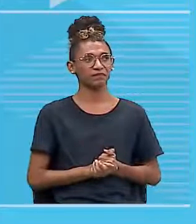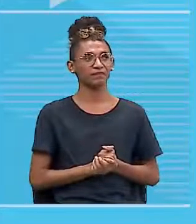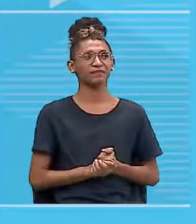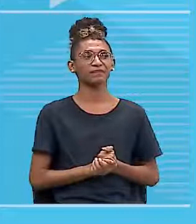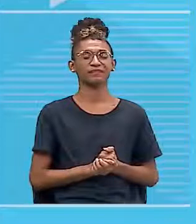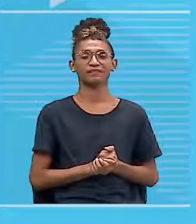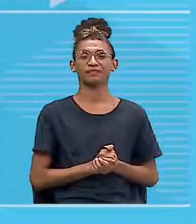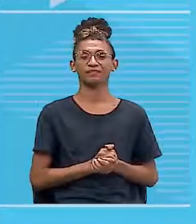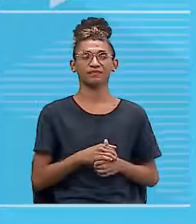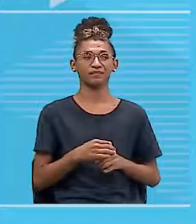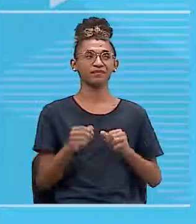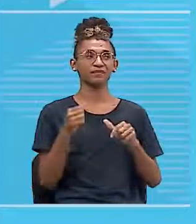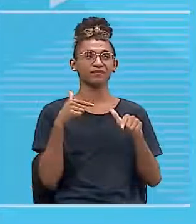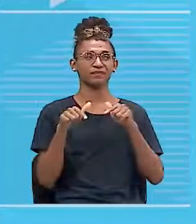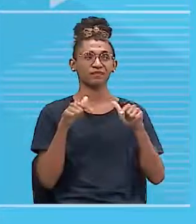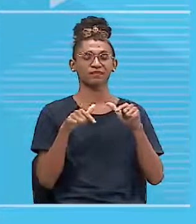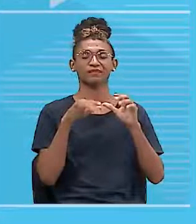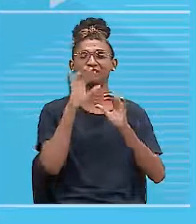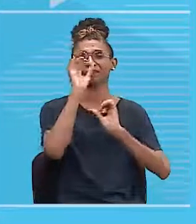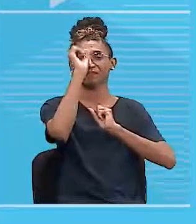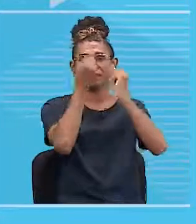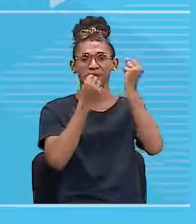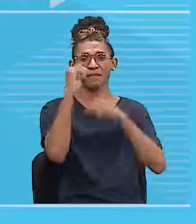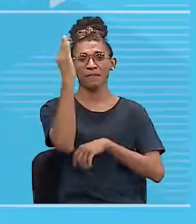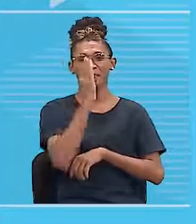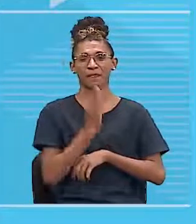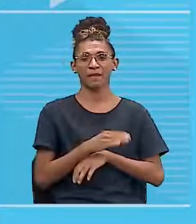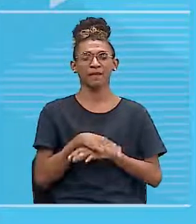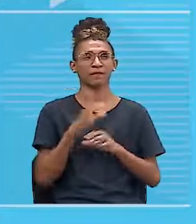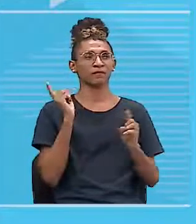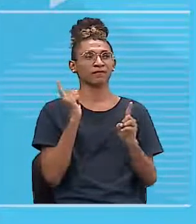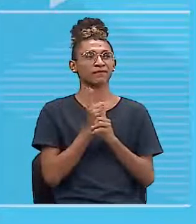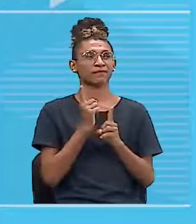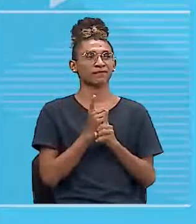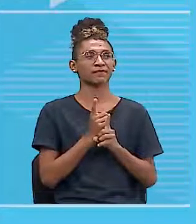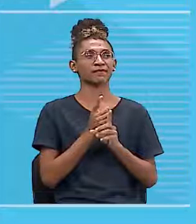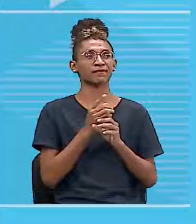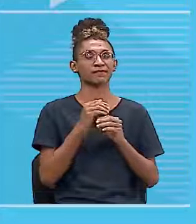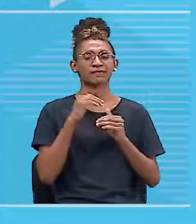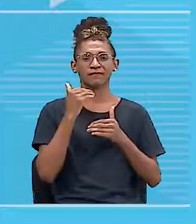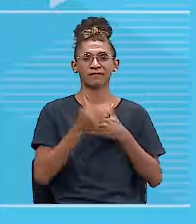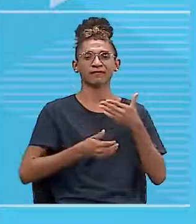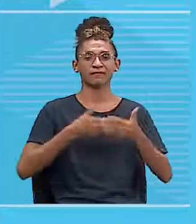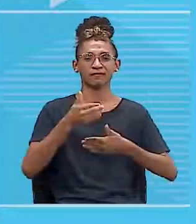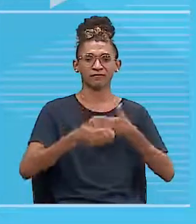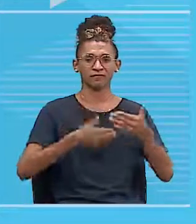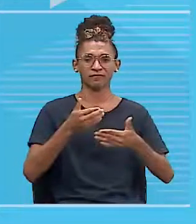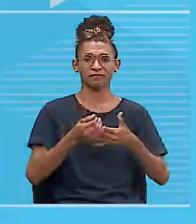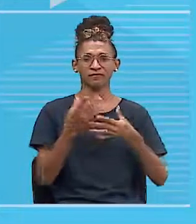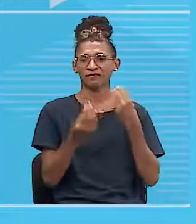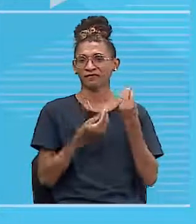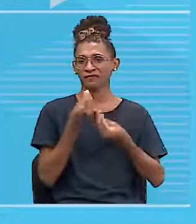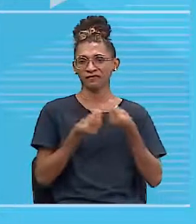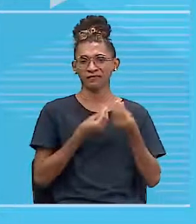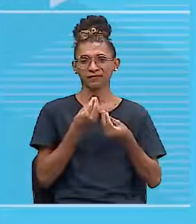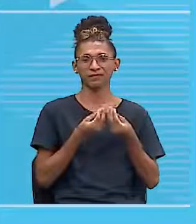atividade industrial no Brasil encontra-se atualmente em um processo de descentralização mas